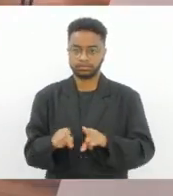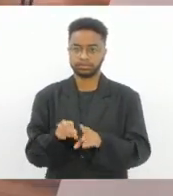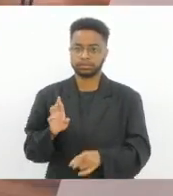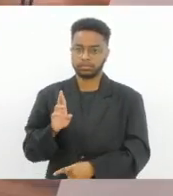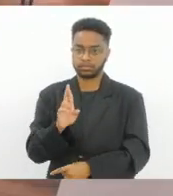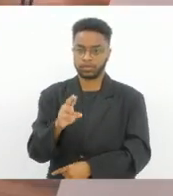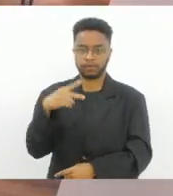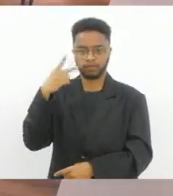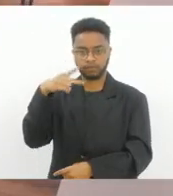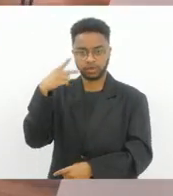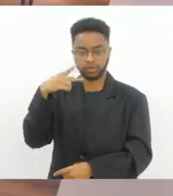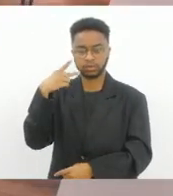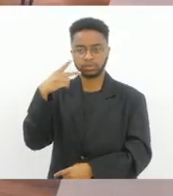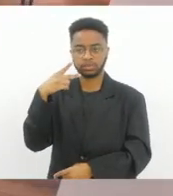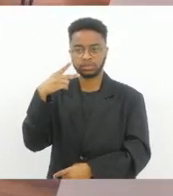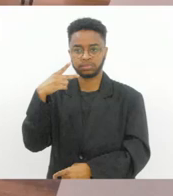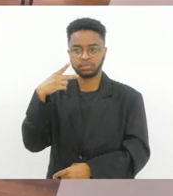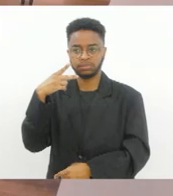vereadora